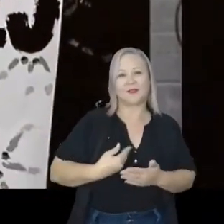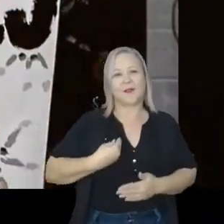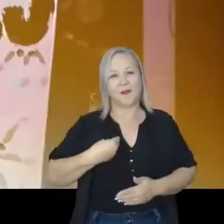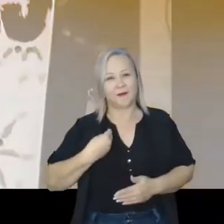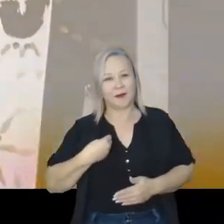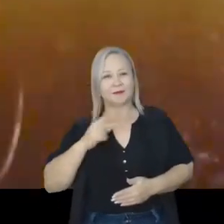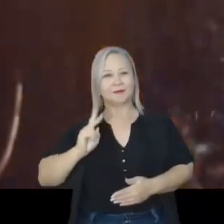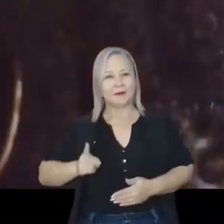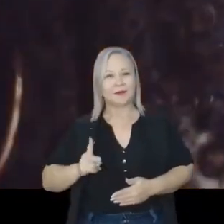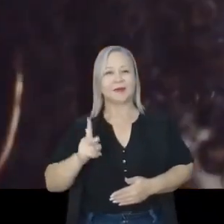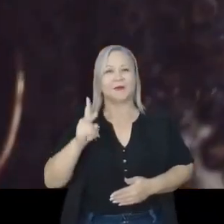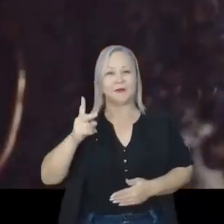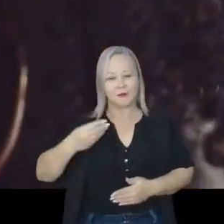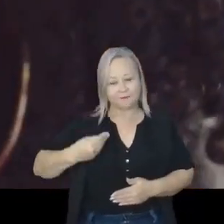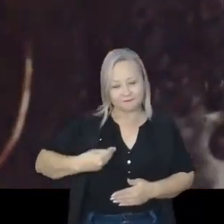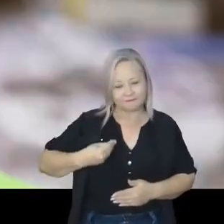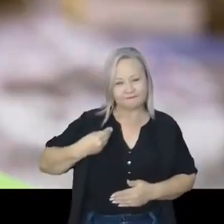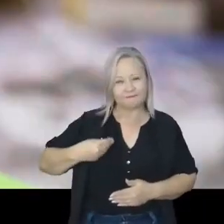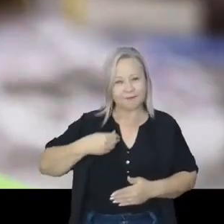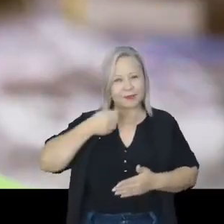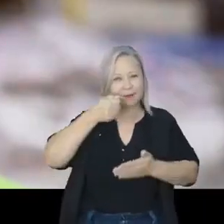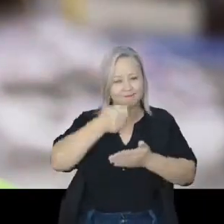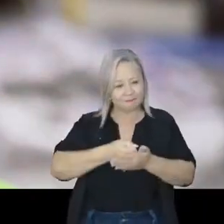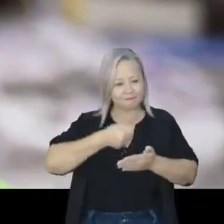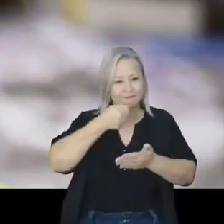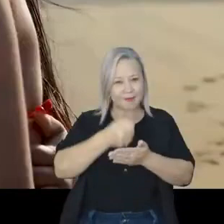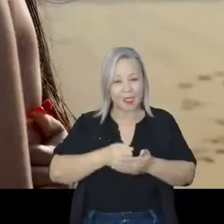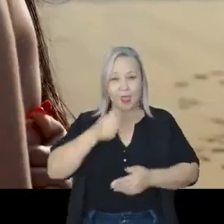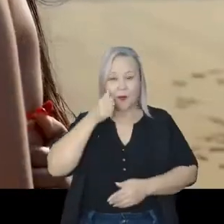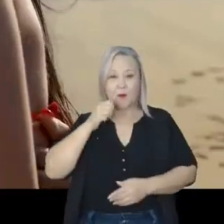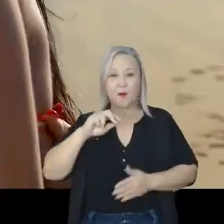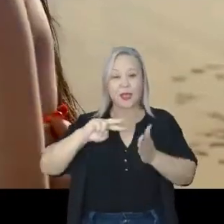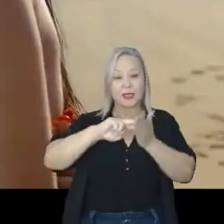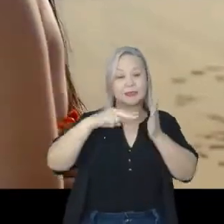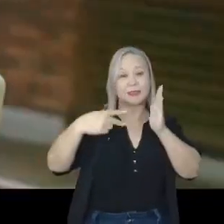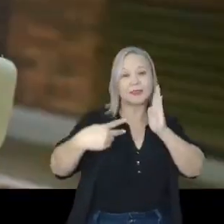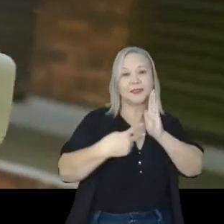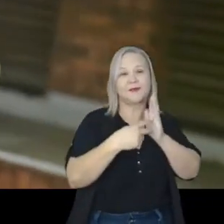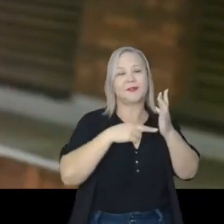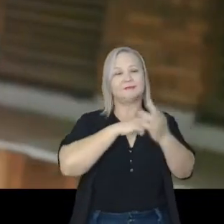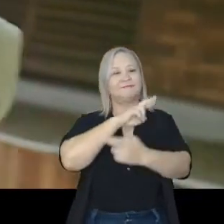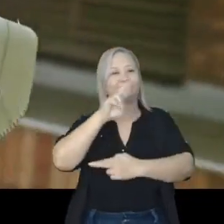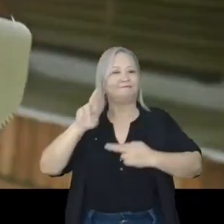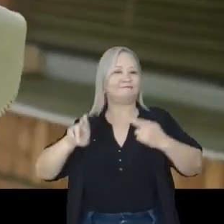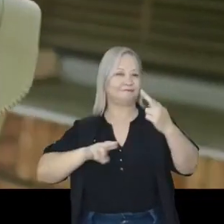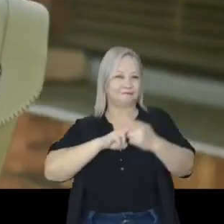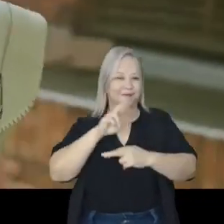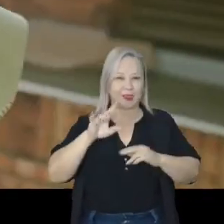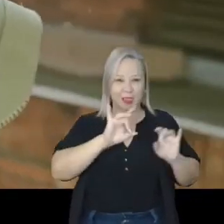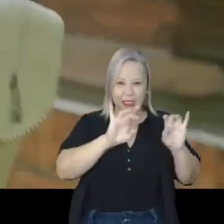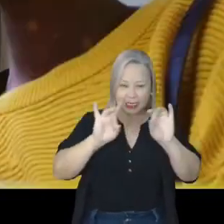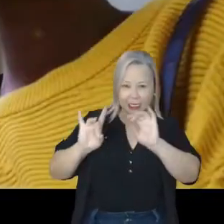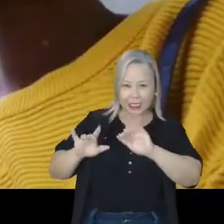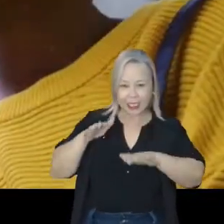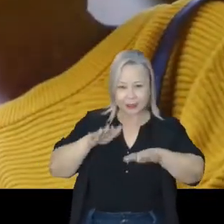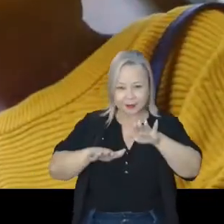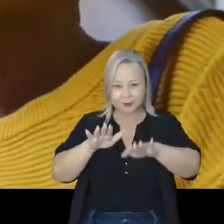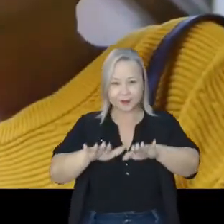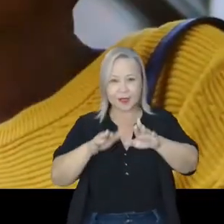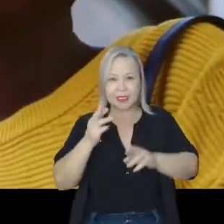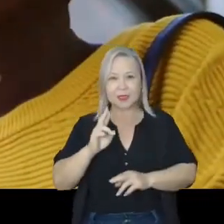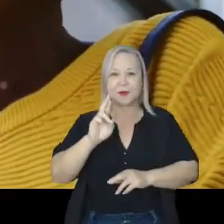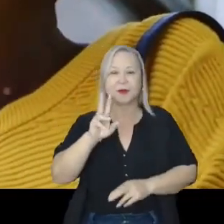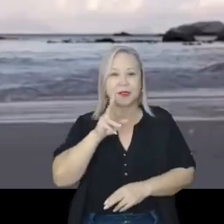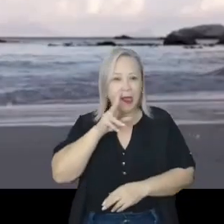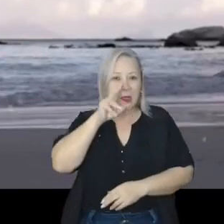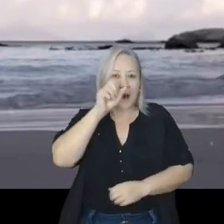uma trajetória de lutas. Mulher, sinônimo de revolução. Cada passo dado representa a